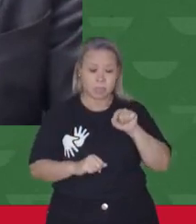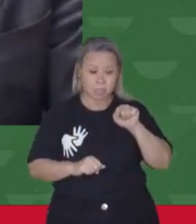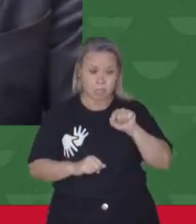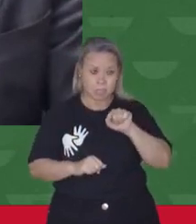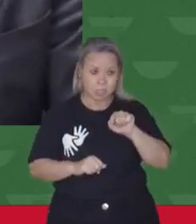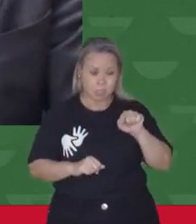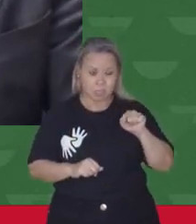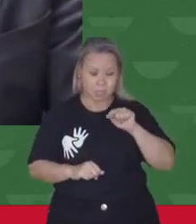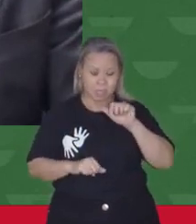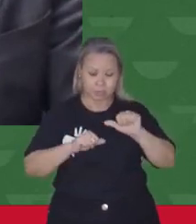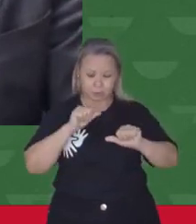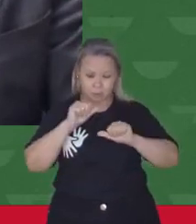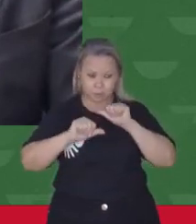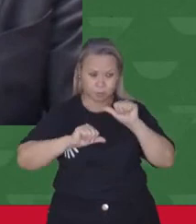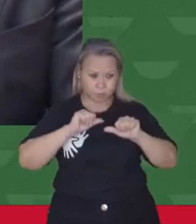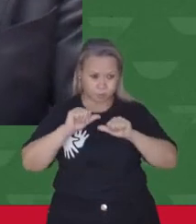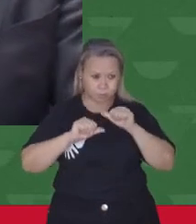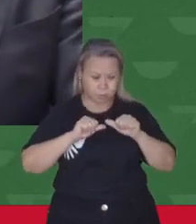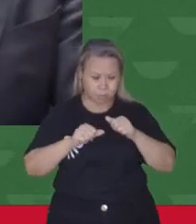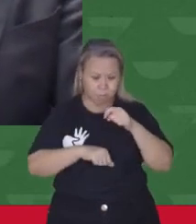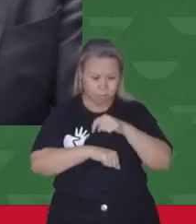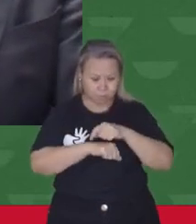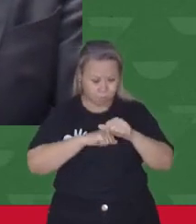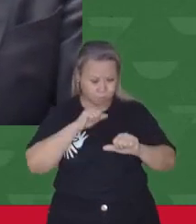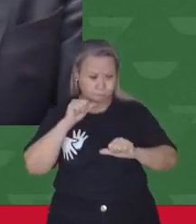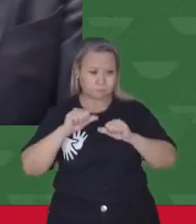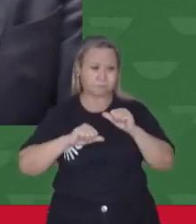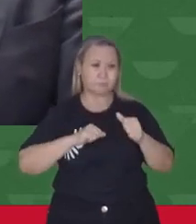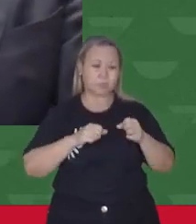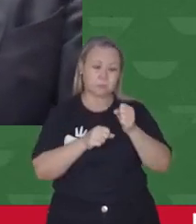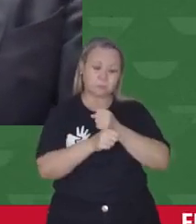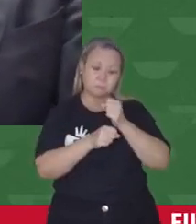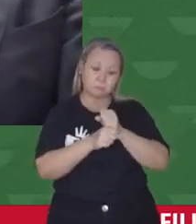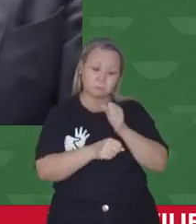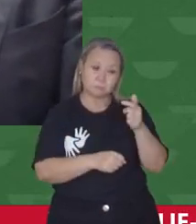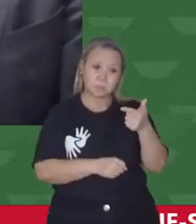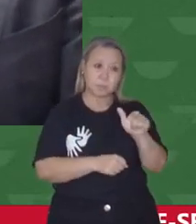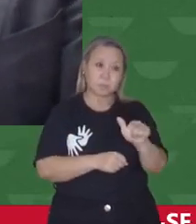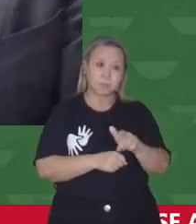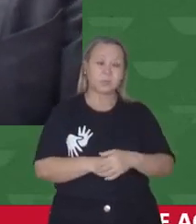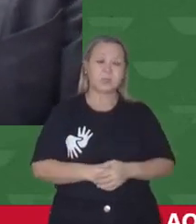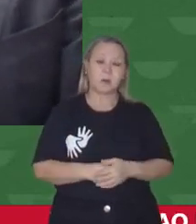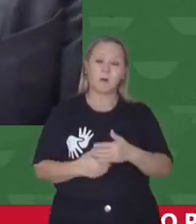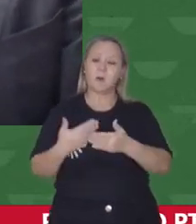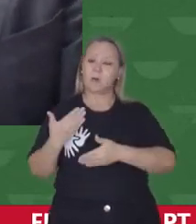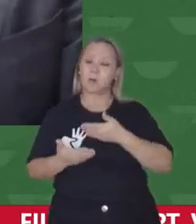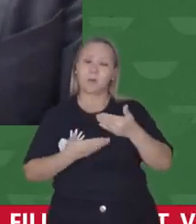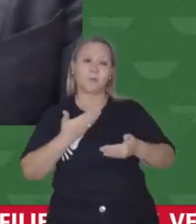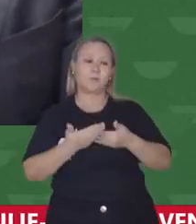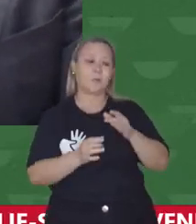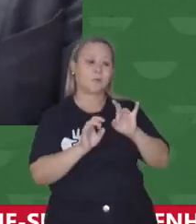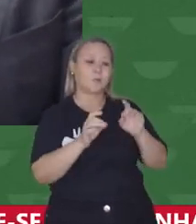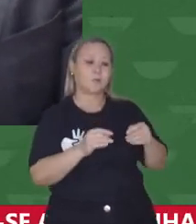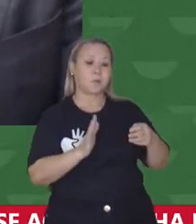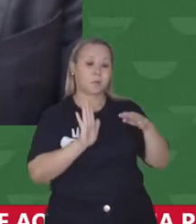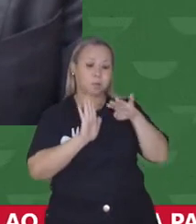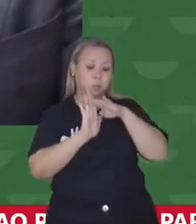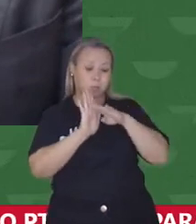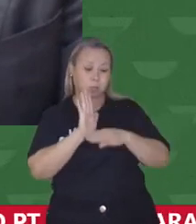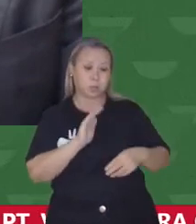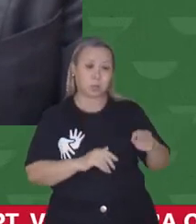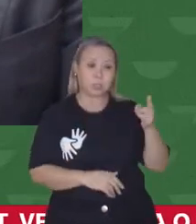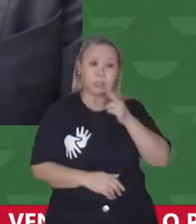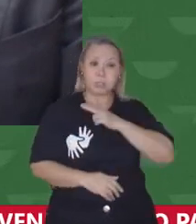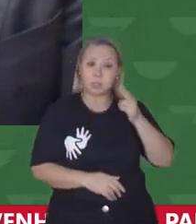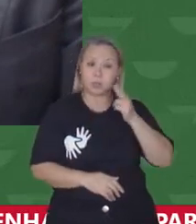Essa transição, né, esse momento de transição e reconstrução, ele envolve não só essas medidas urgentes